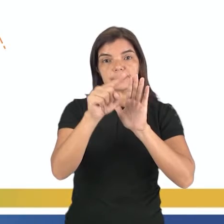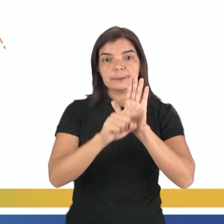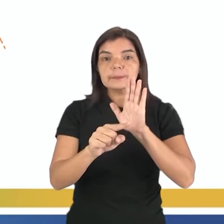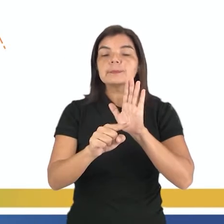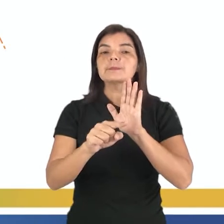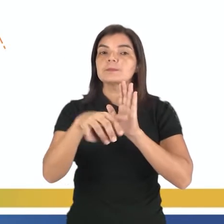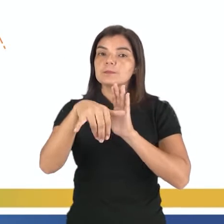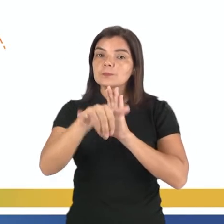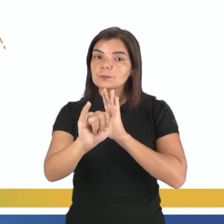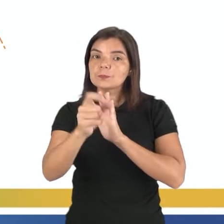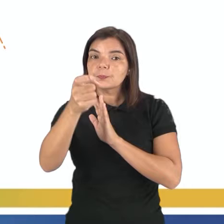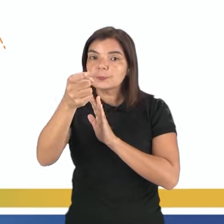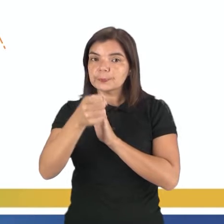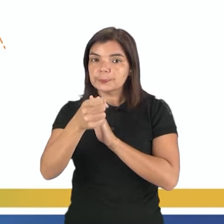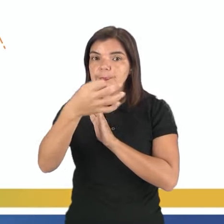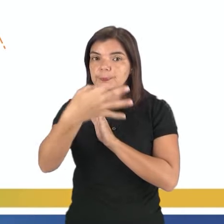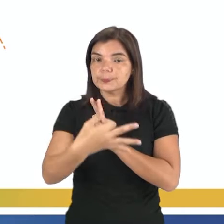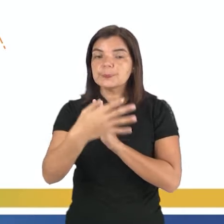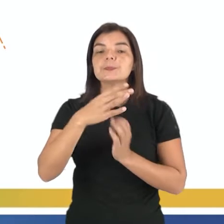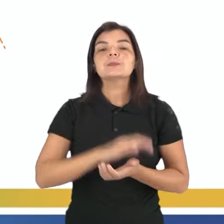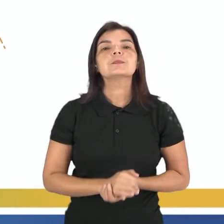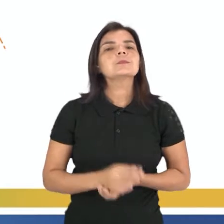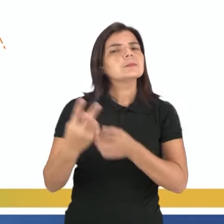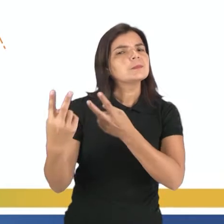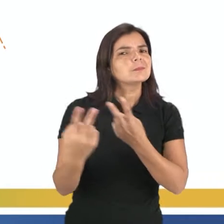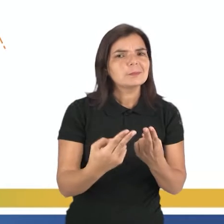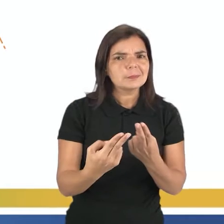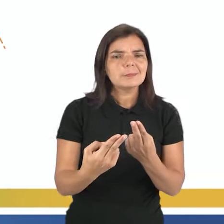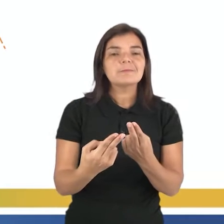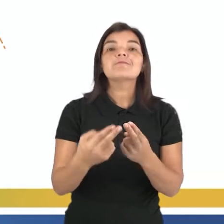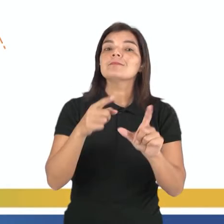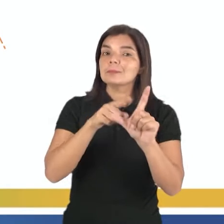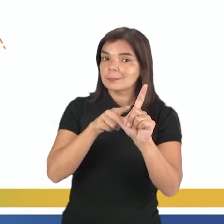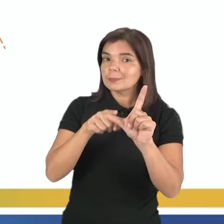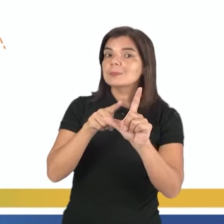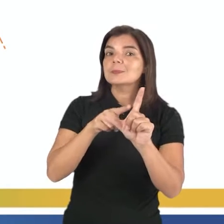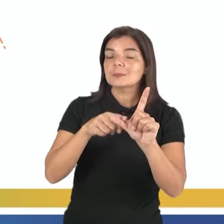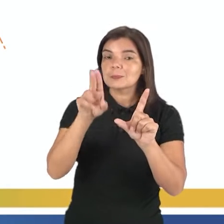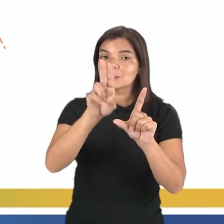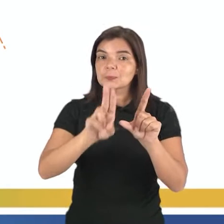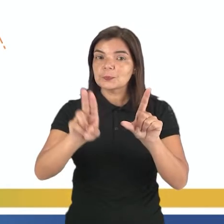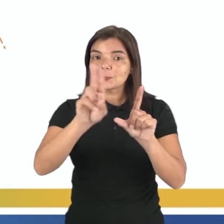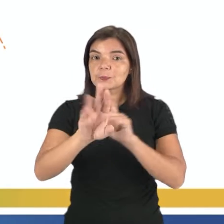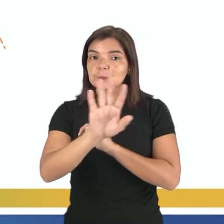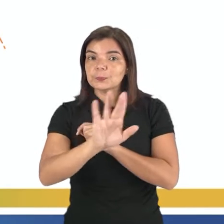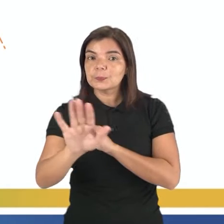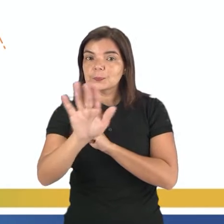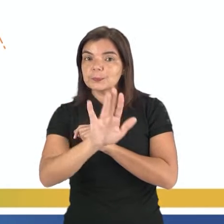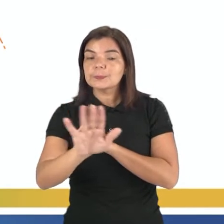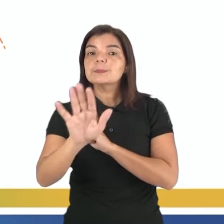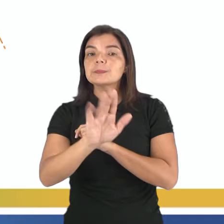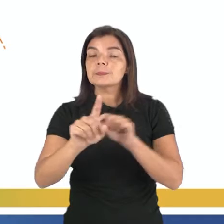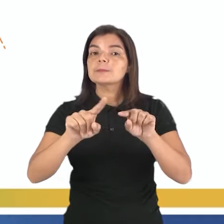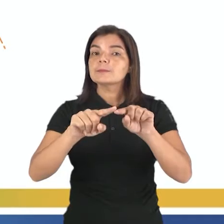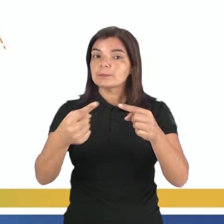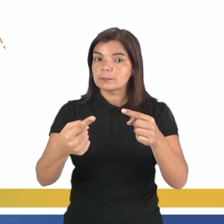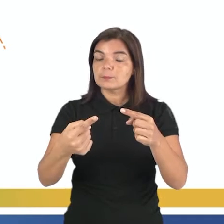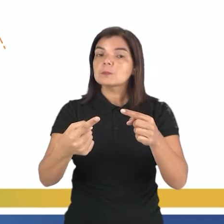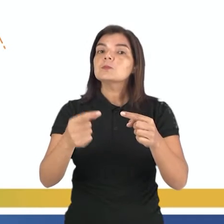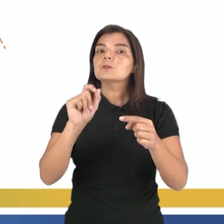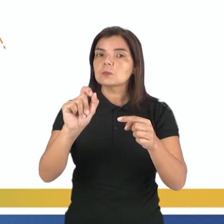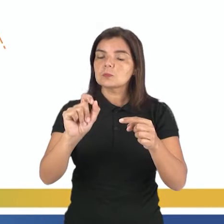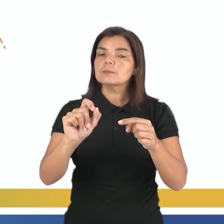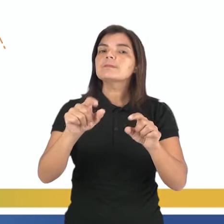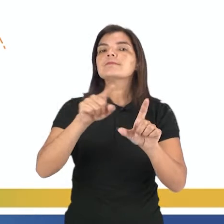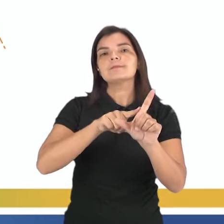Z, Y e X, certo? A mesma coisa, não são ângulos? Então, eu estou utilizando letras do alfabeto, então a notação